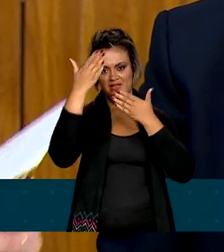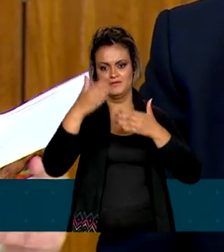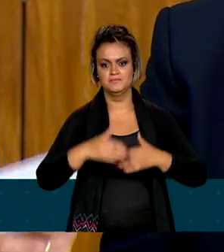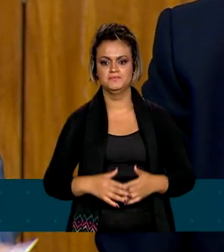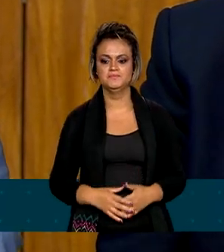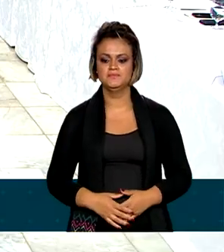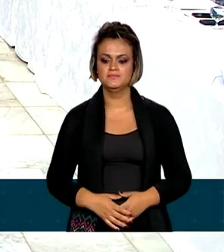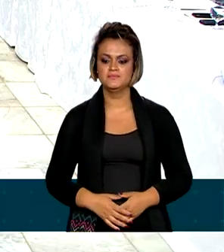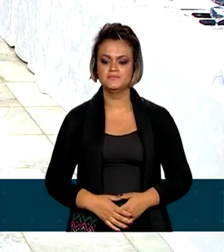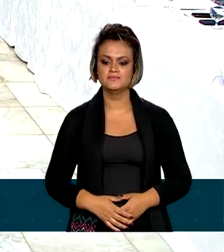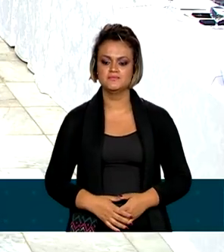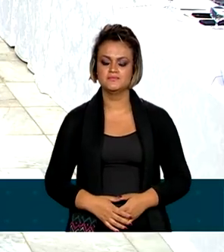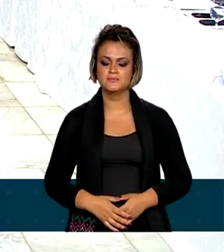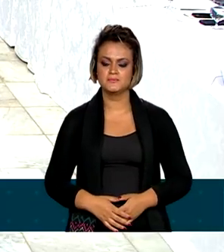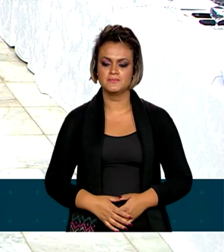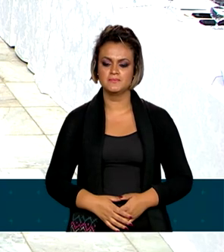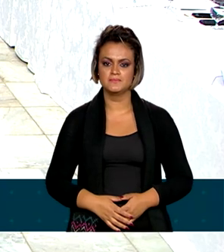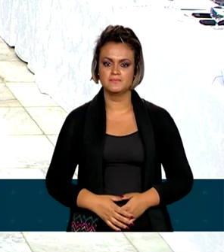obrigado.